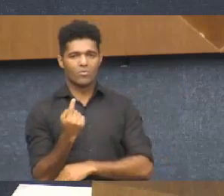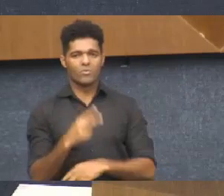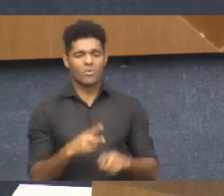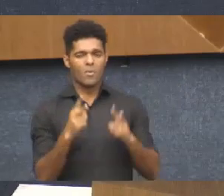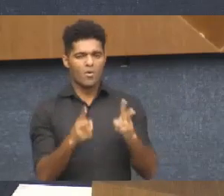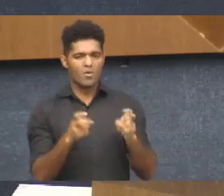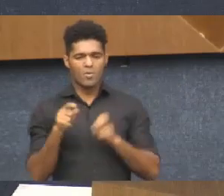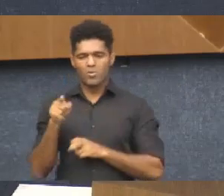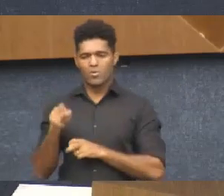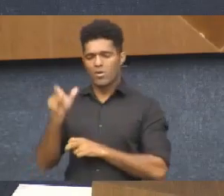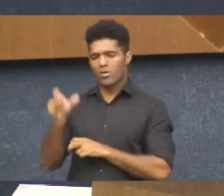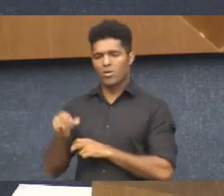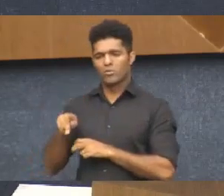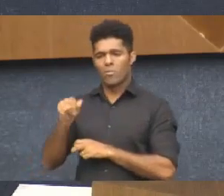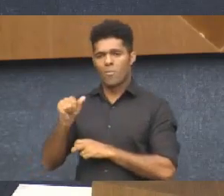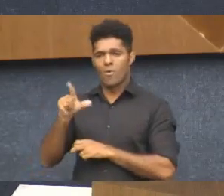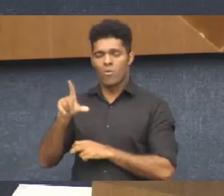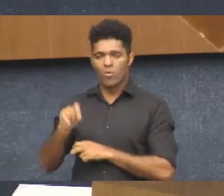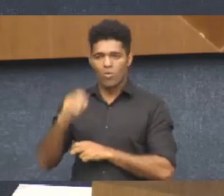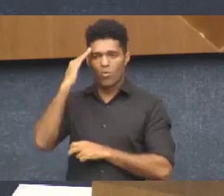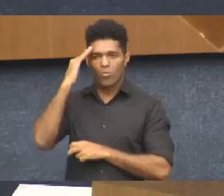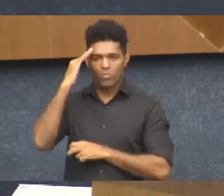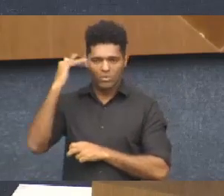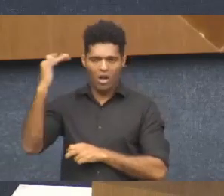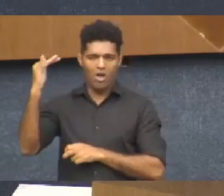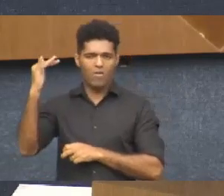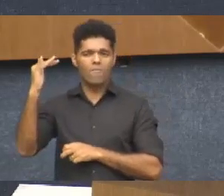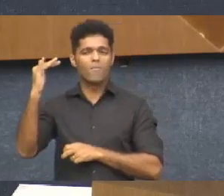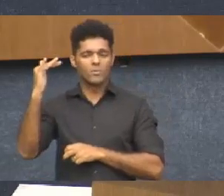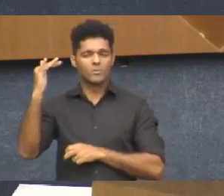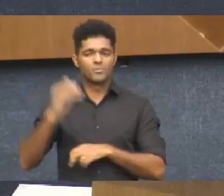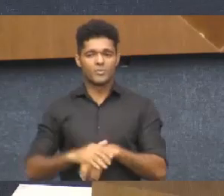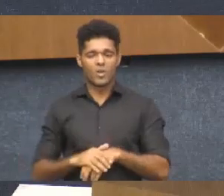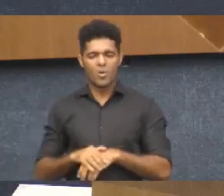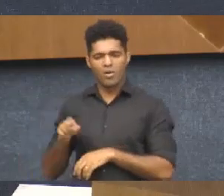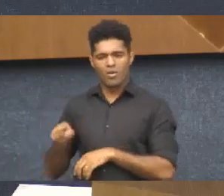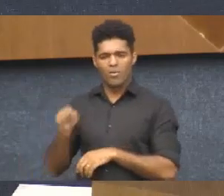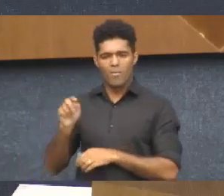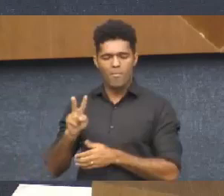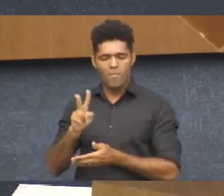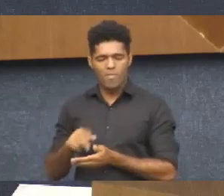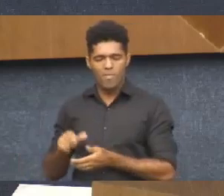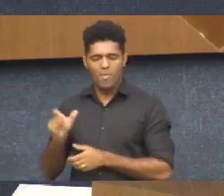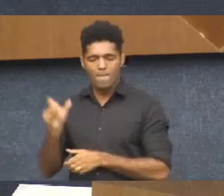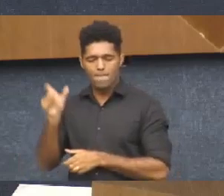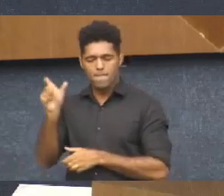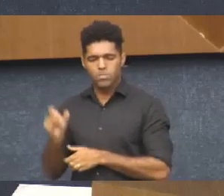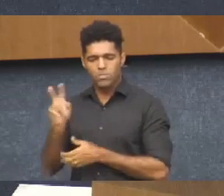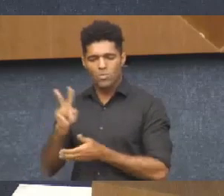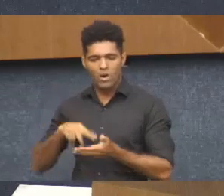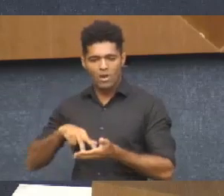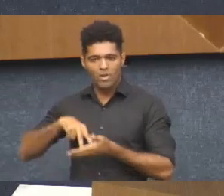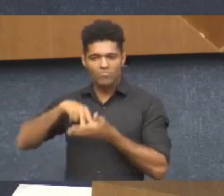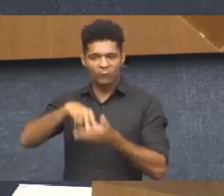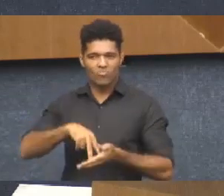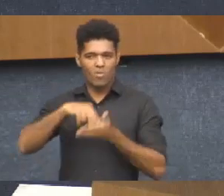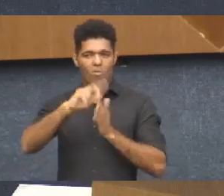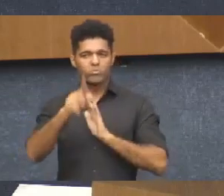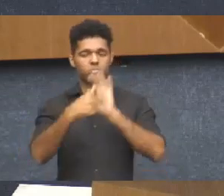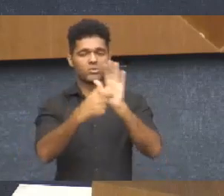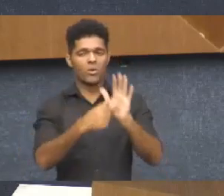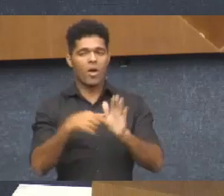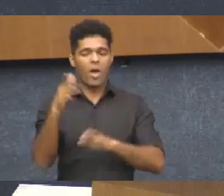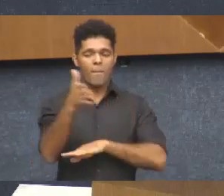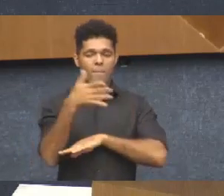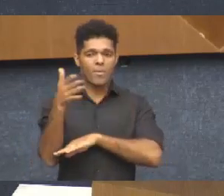enxerga no Paulo um talento e um cara que levanta a bandeira de Minas Gerais. A gente tem que valorizar